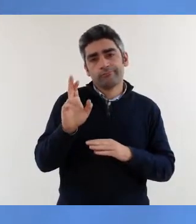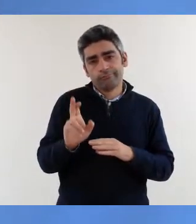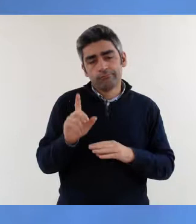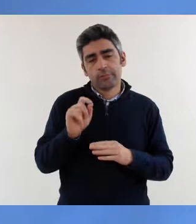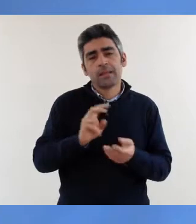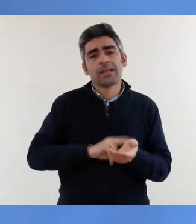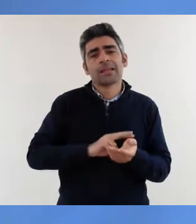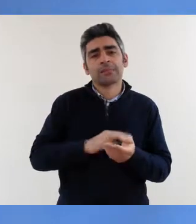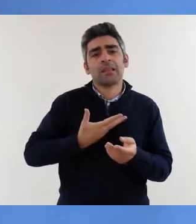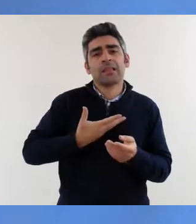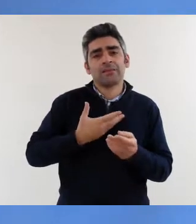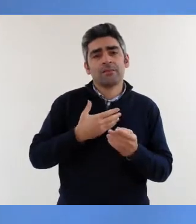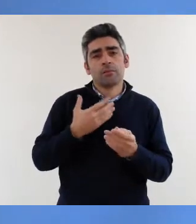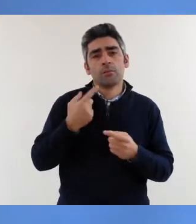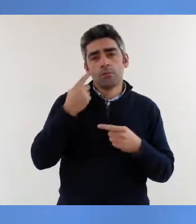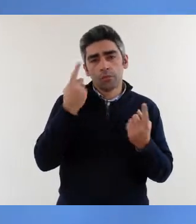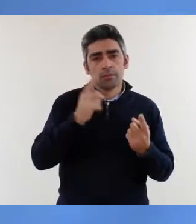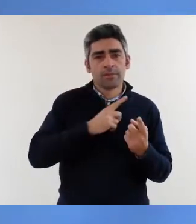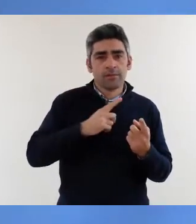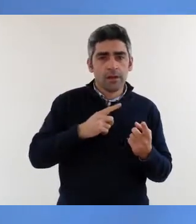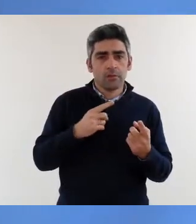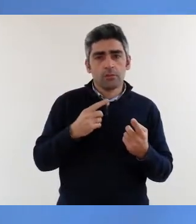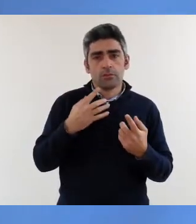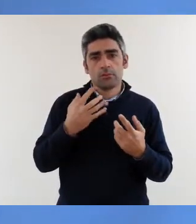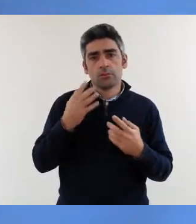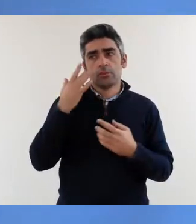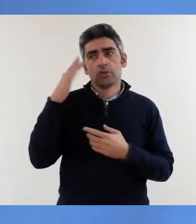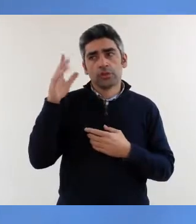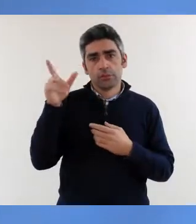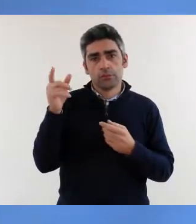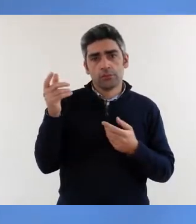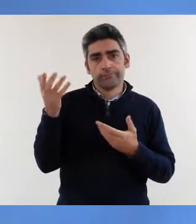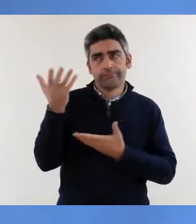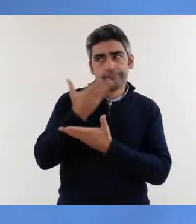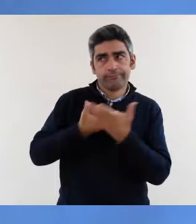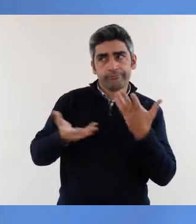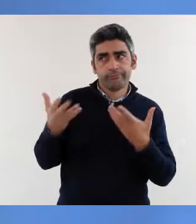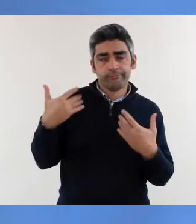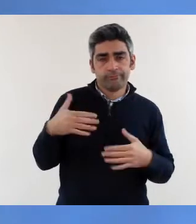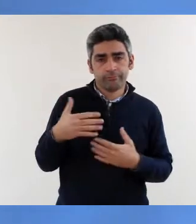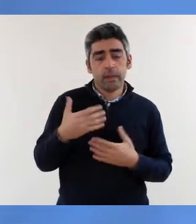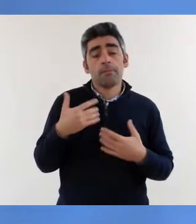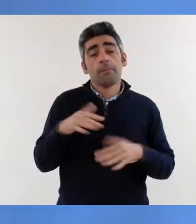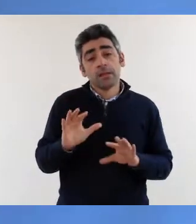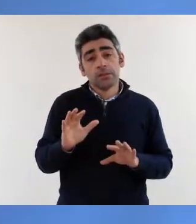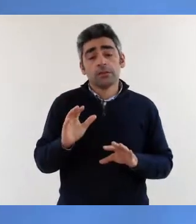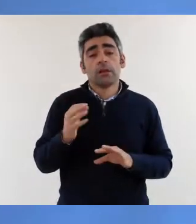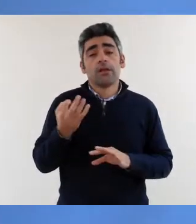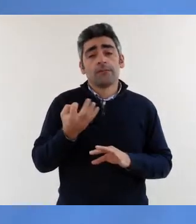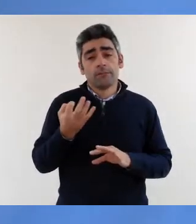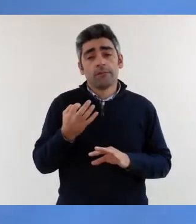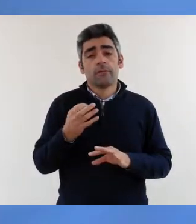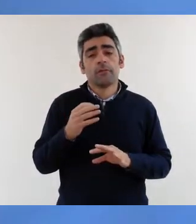do crescimento econômico quer no ritmo de endividamento público e privado nomeadamente estava